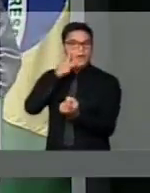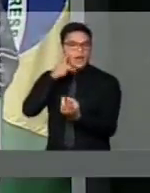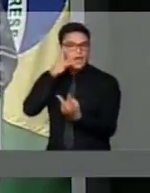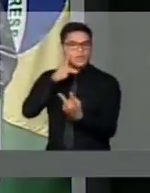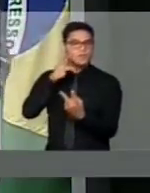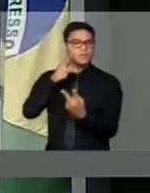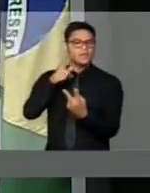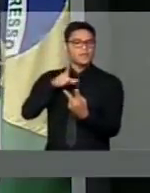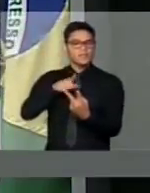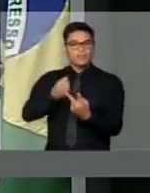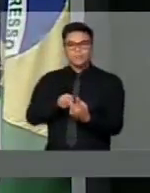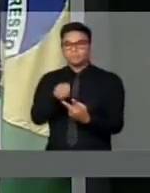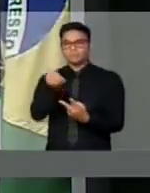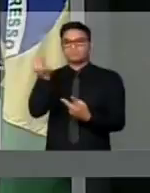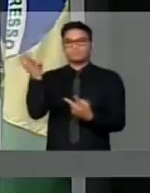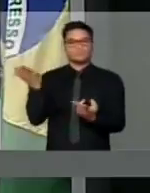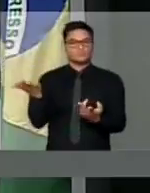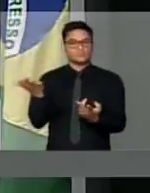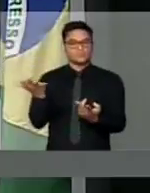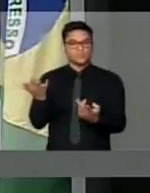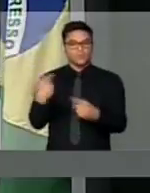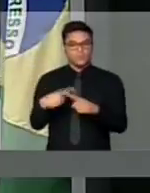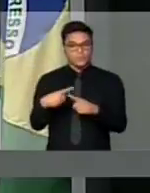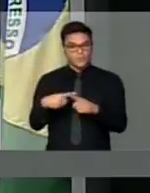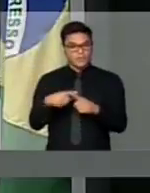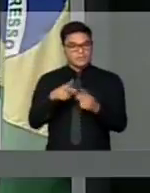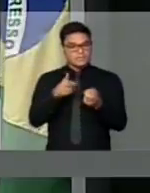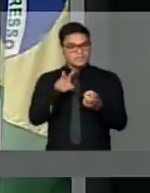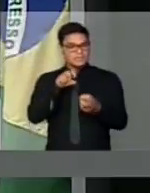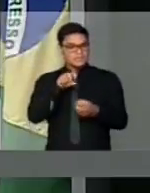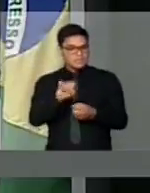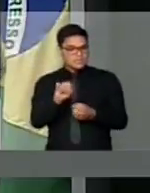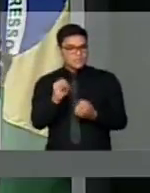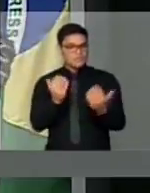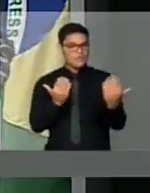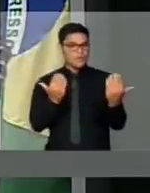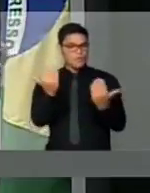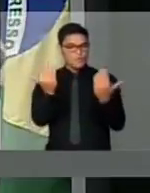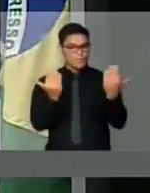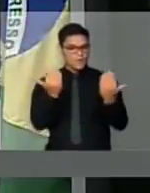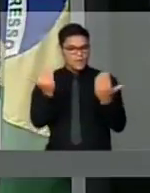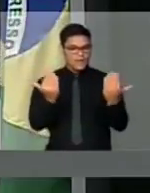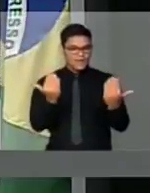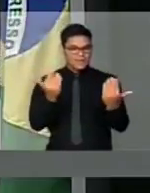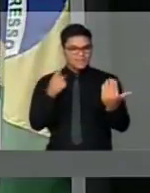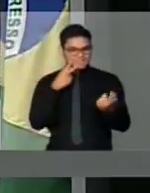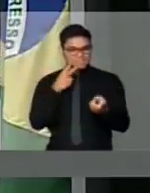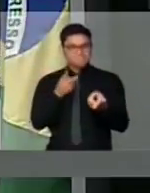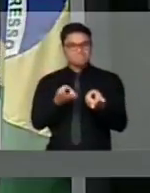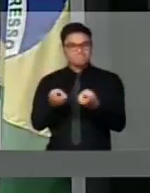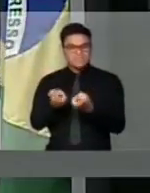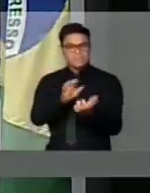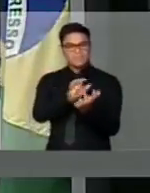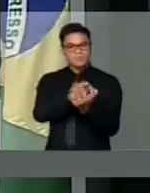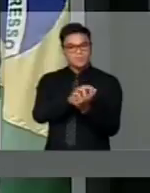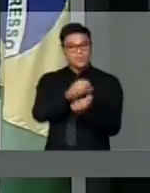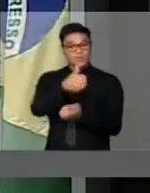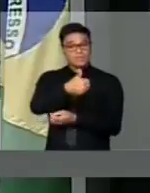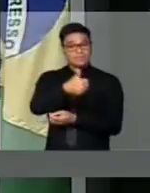de casos. Quando a gente compara a cobertura de esgoto nessa região, a gente percebe que em Pernambuco